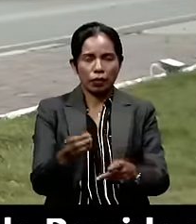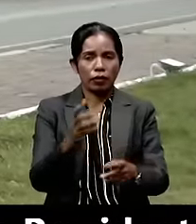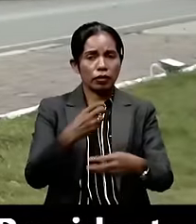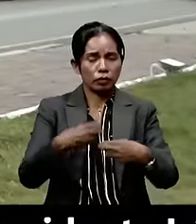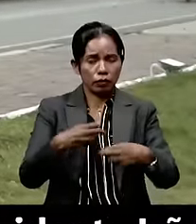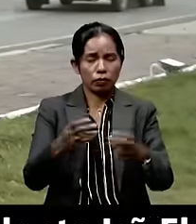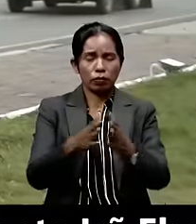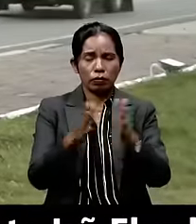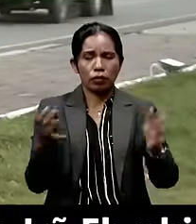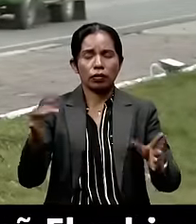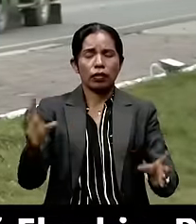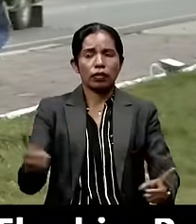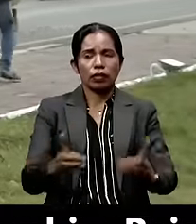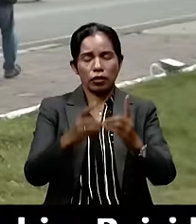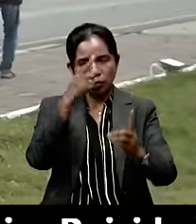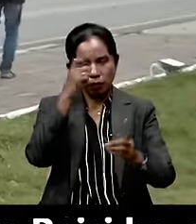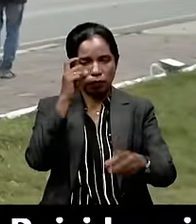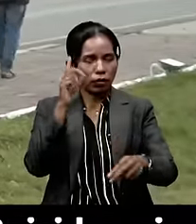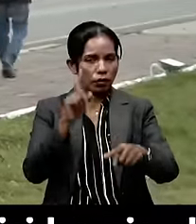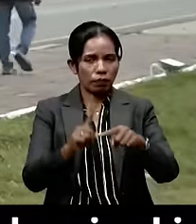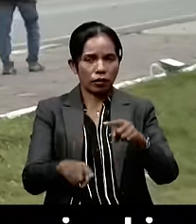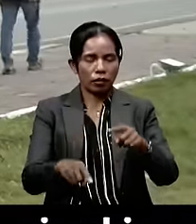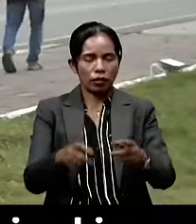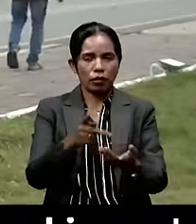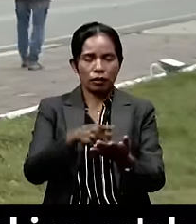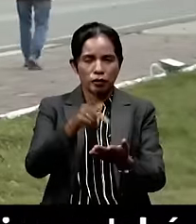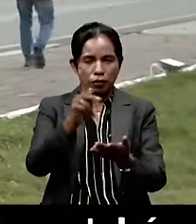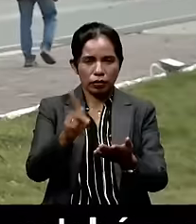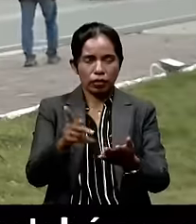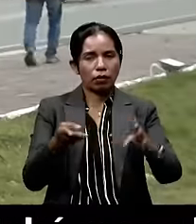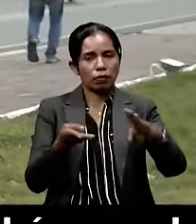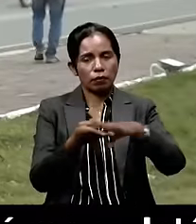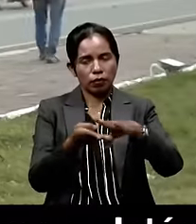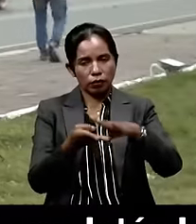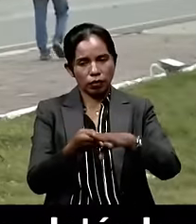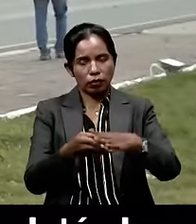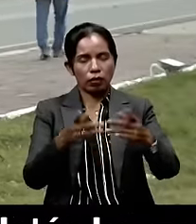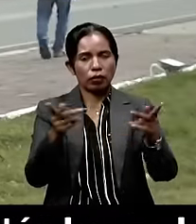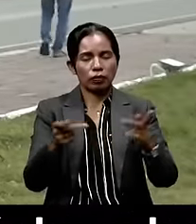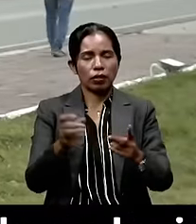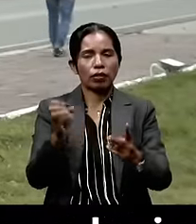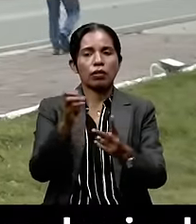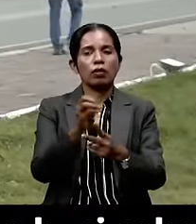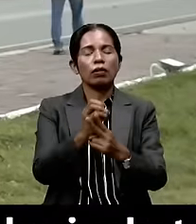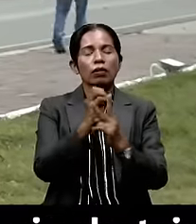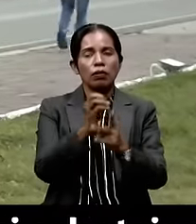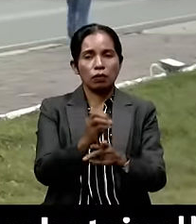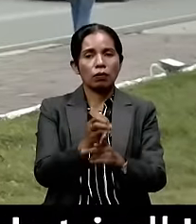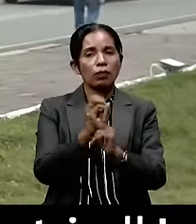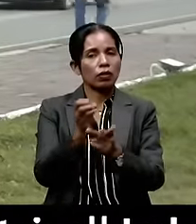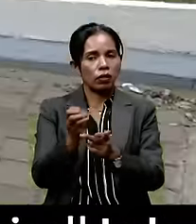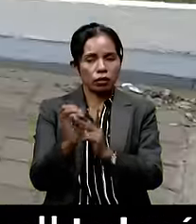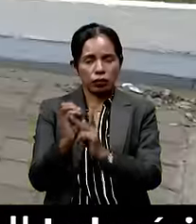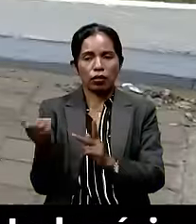nebe sira enfrenta tamba labele atu halo pagamento ba banku no fatin kooperativu sira nebe sira kreditu